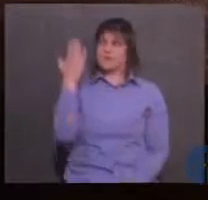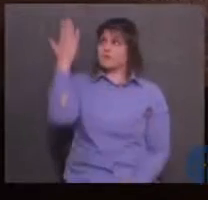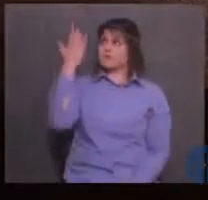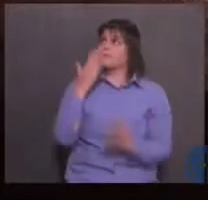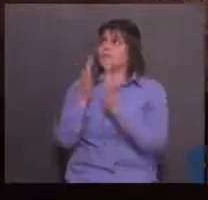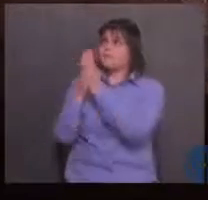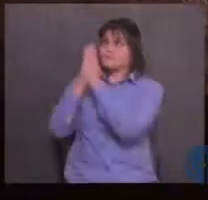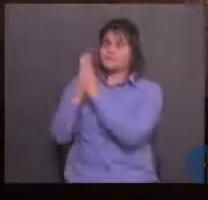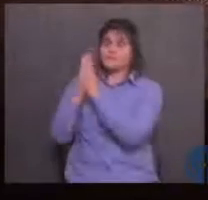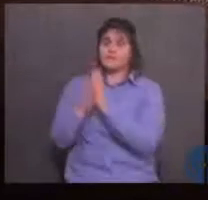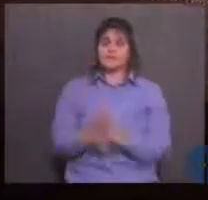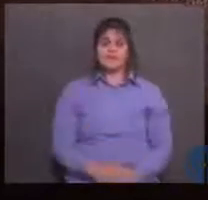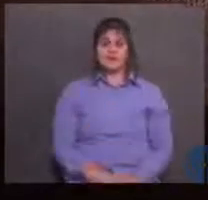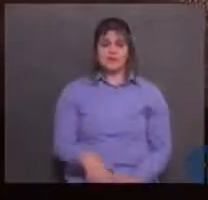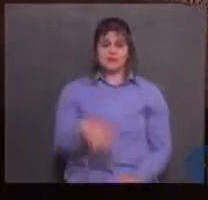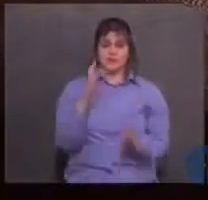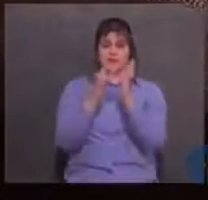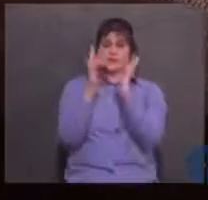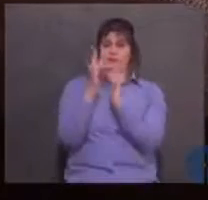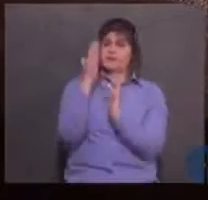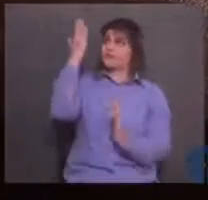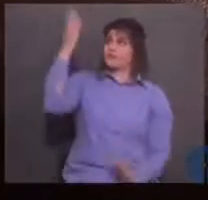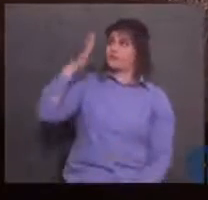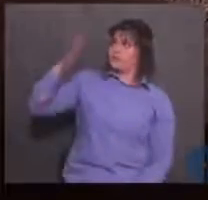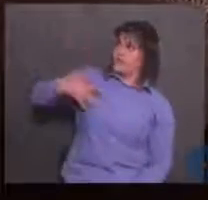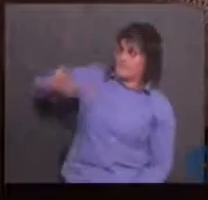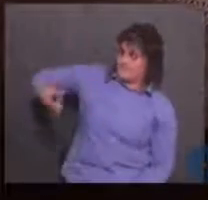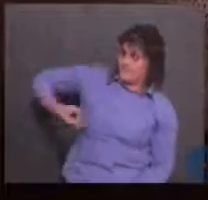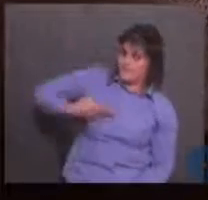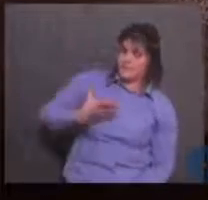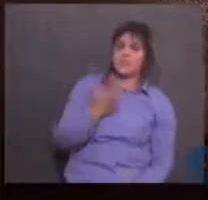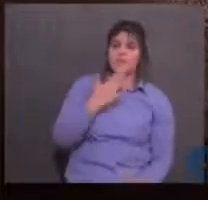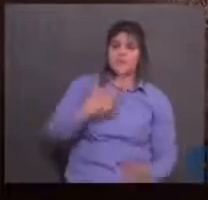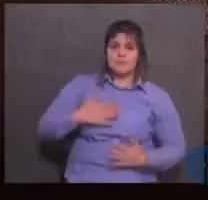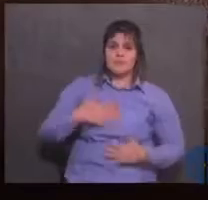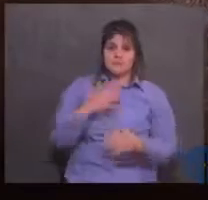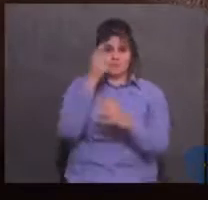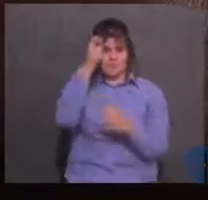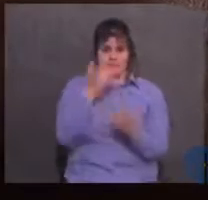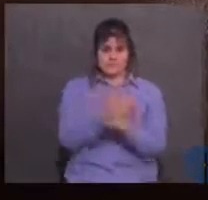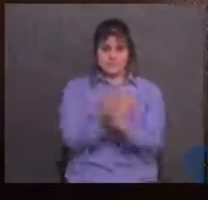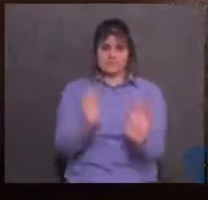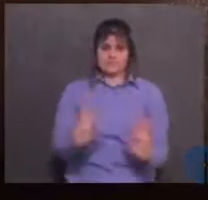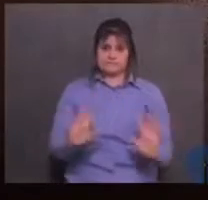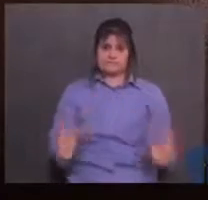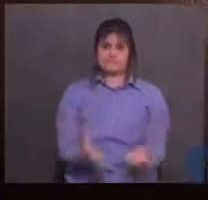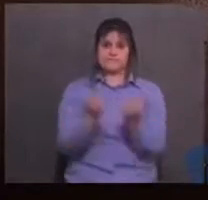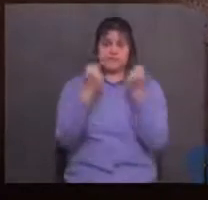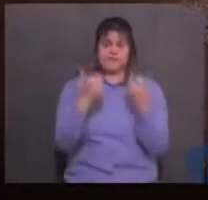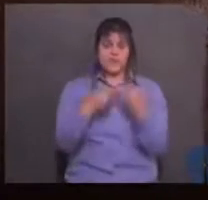ó meu Jesus, perdoai-nos e livrai-nos do fogo do inferno.